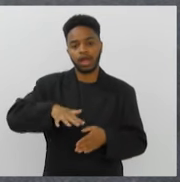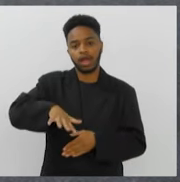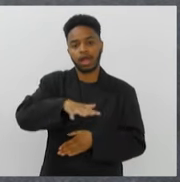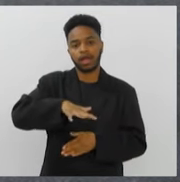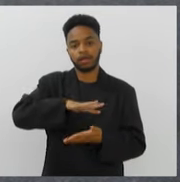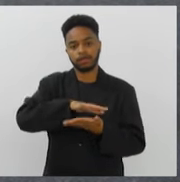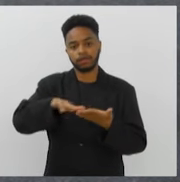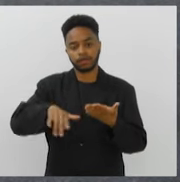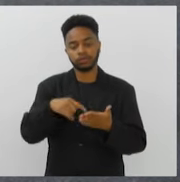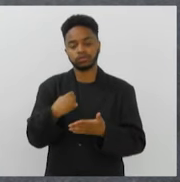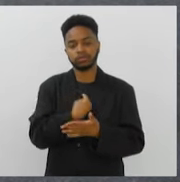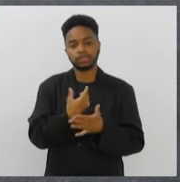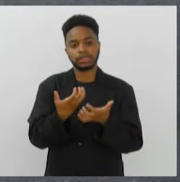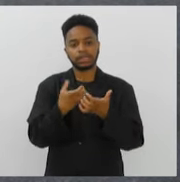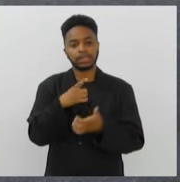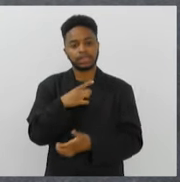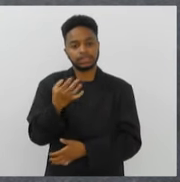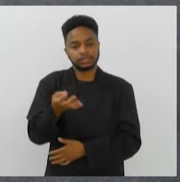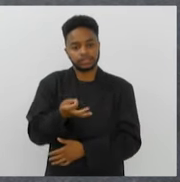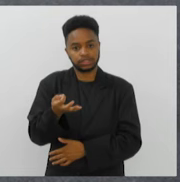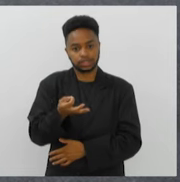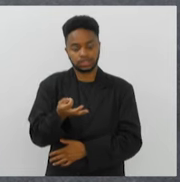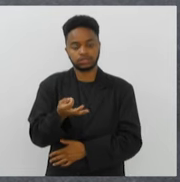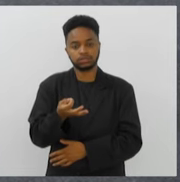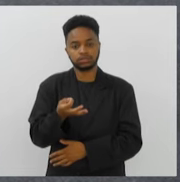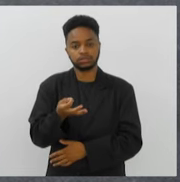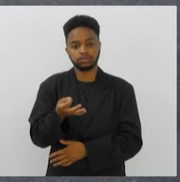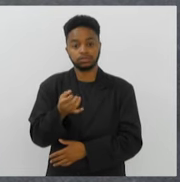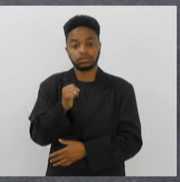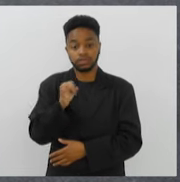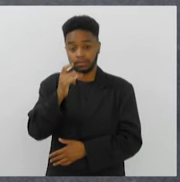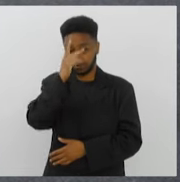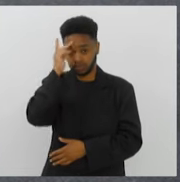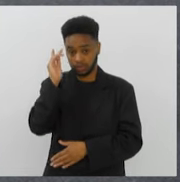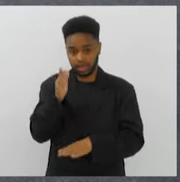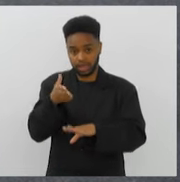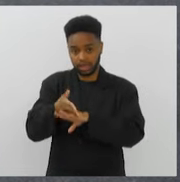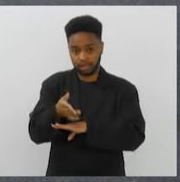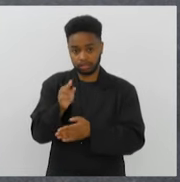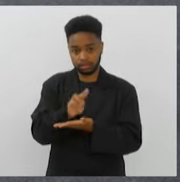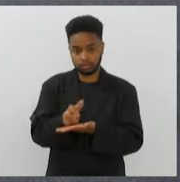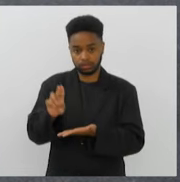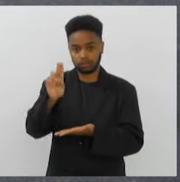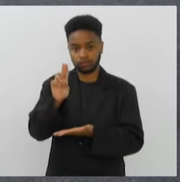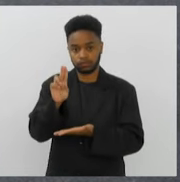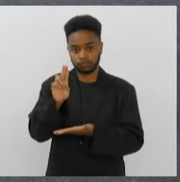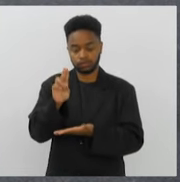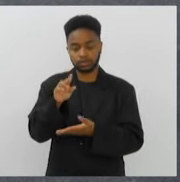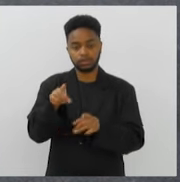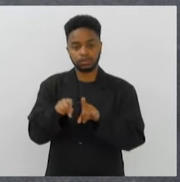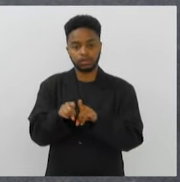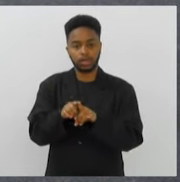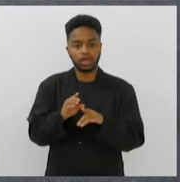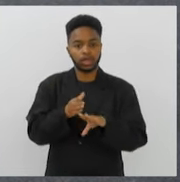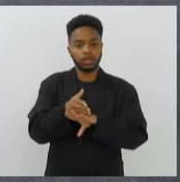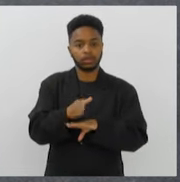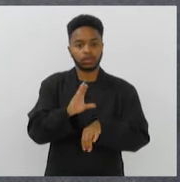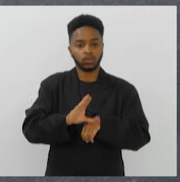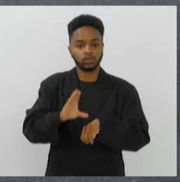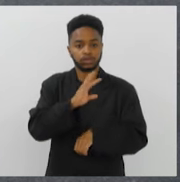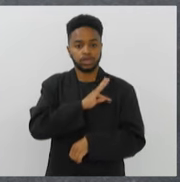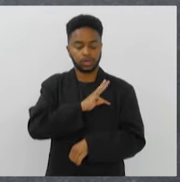nos certificar de que todo aquele que entre em uma universidade em um curso técnico consiga se